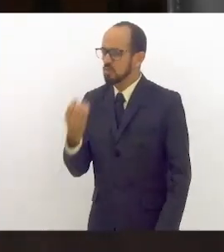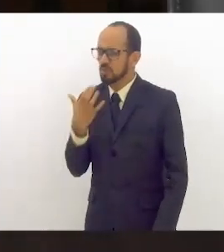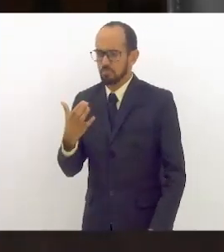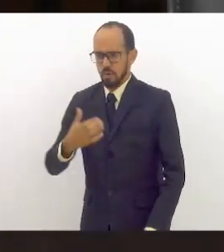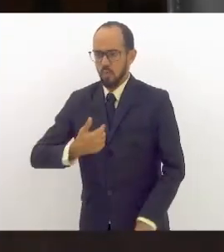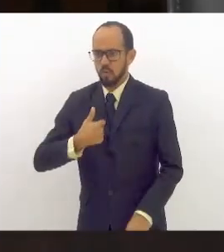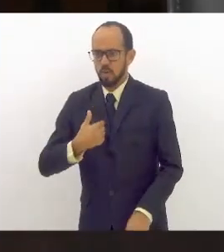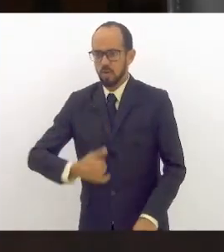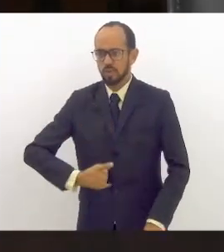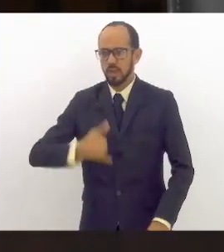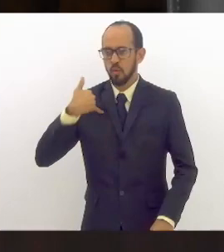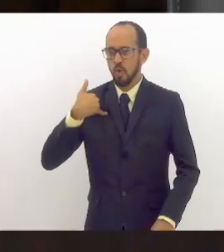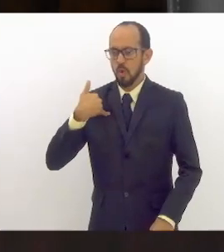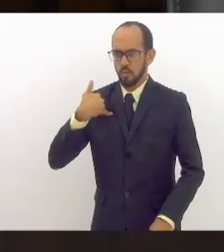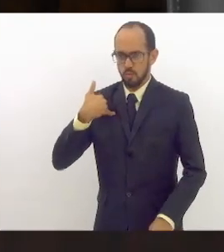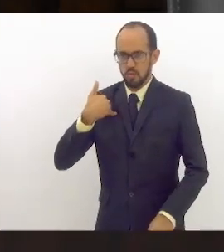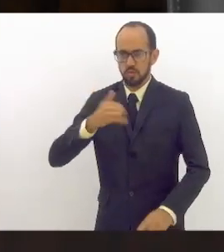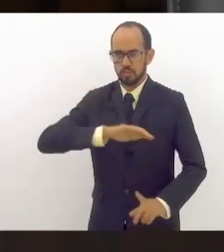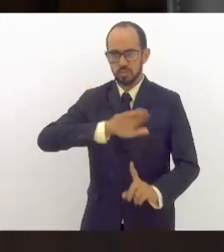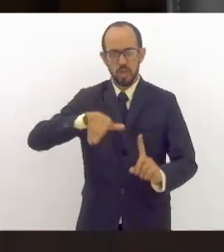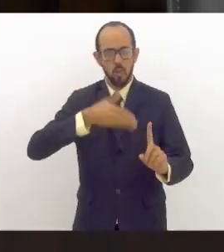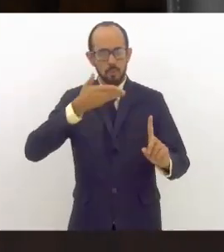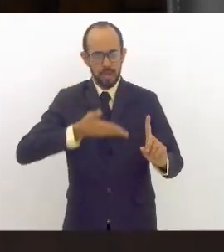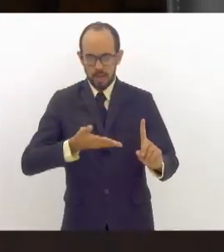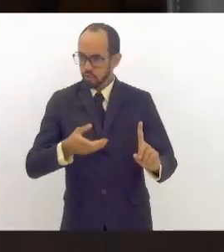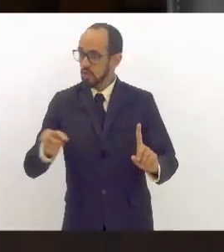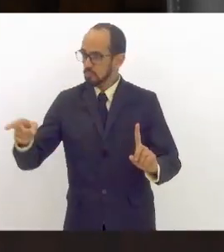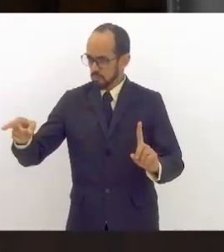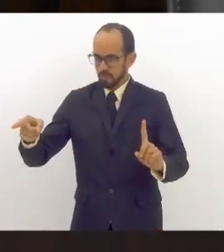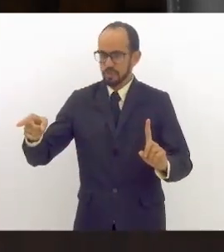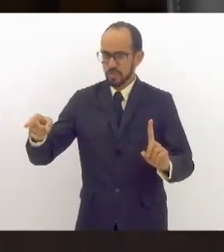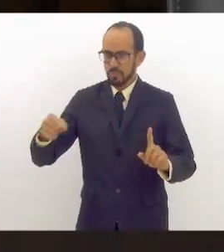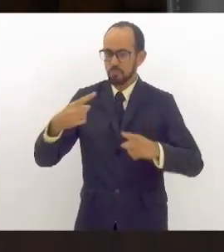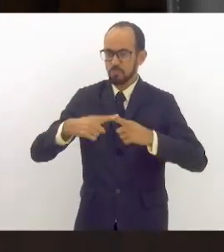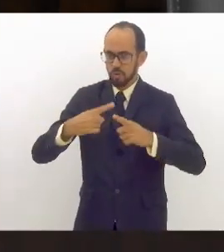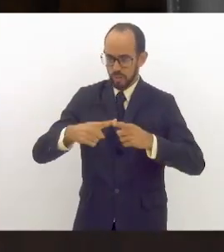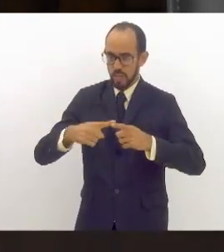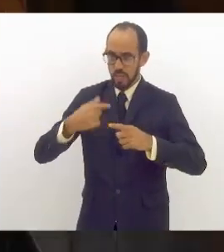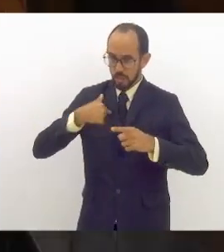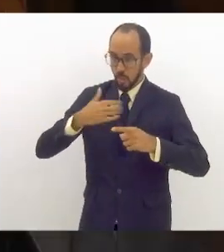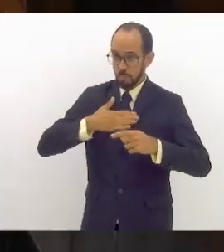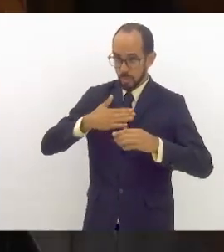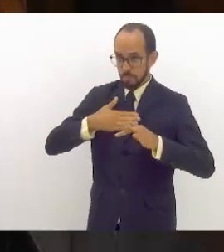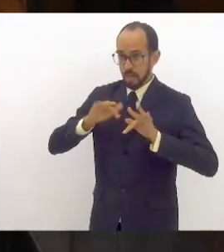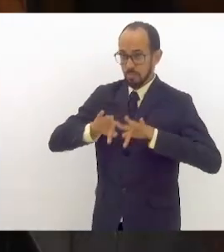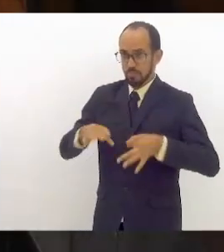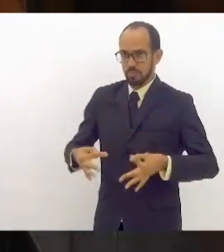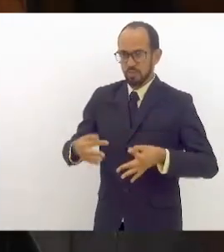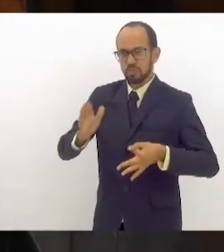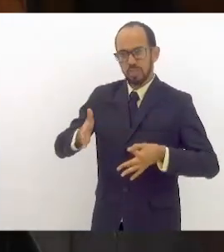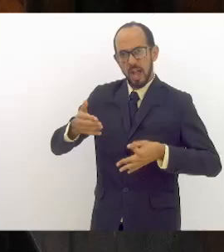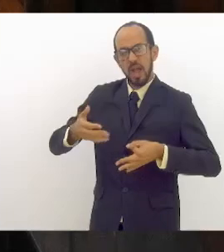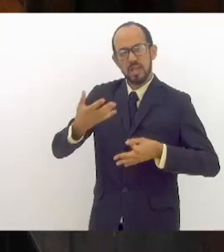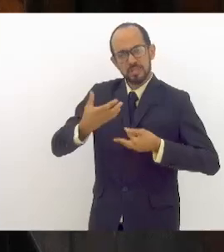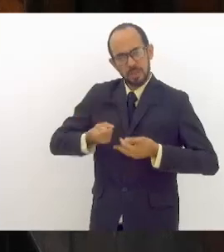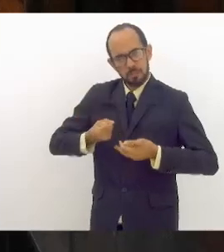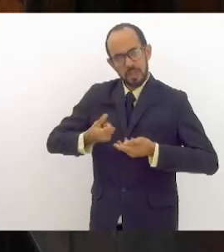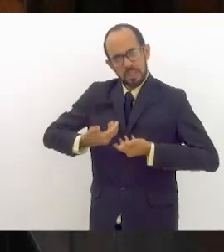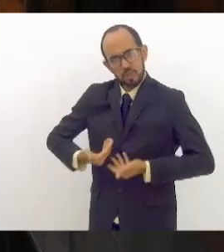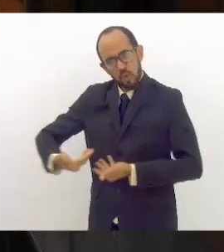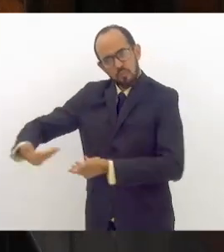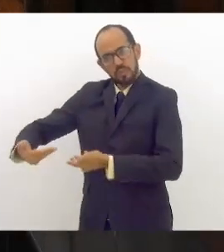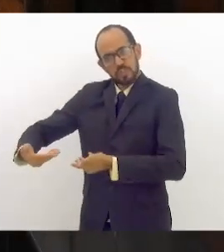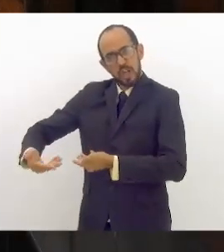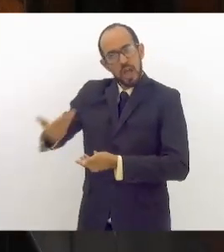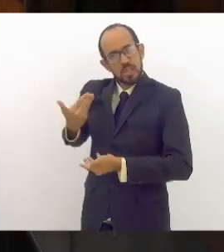muito orgulho de estar sendo homenageado por você porque com toda a humildade eu já recebi esse convite antes aliás